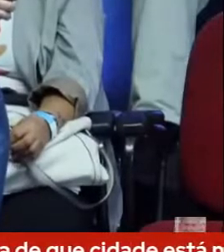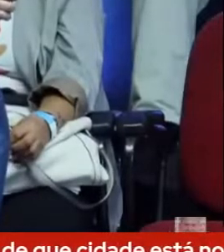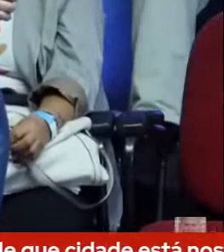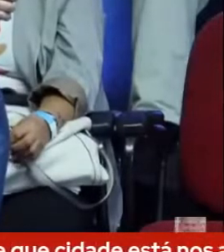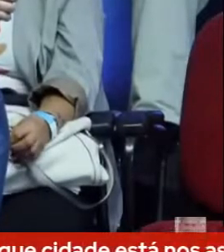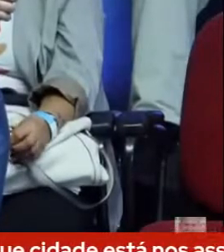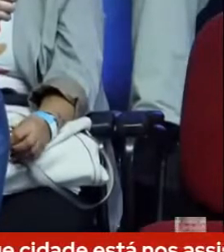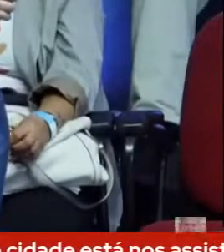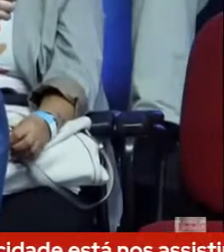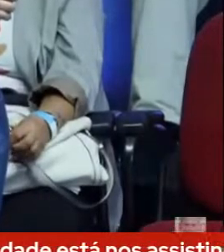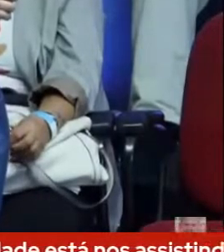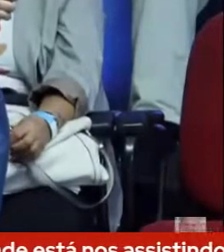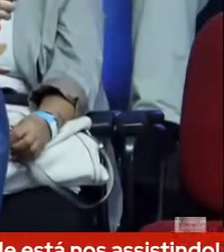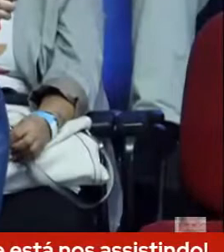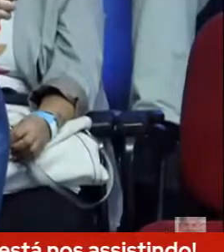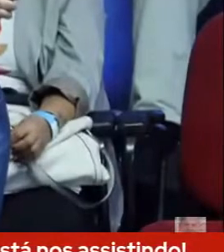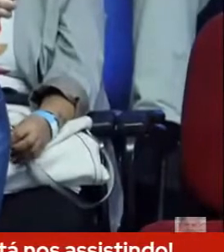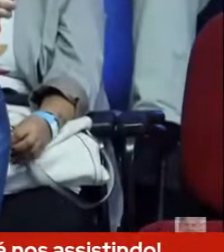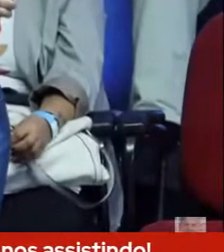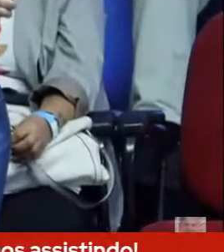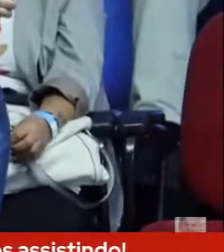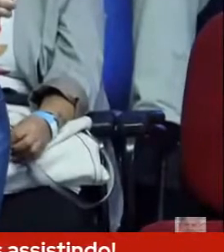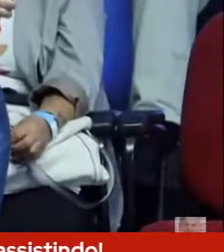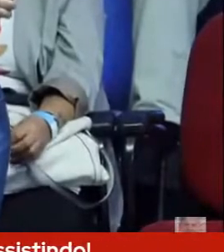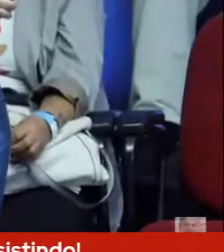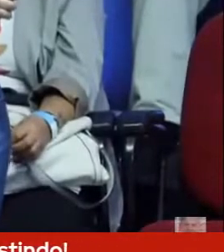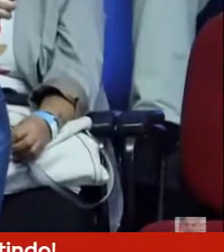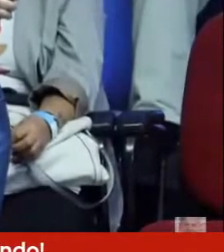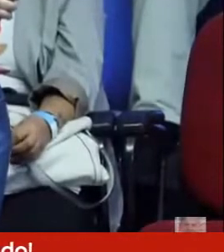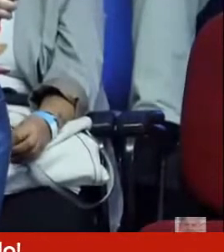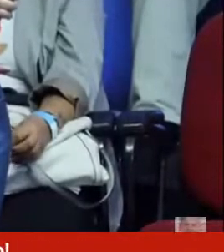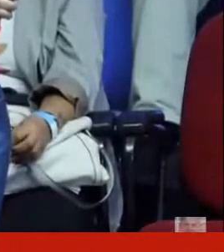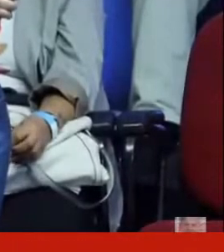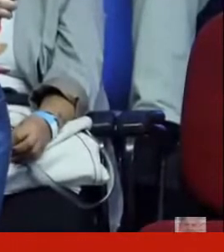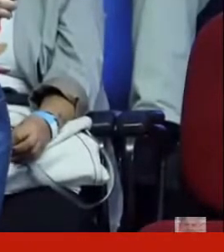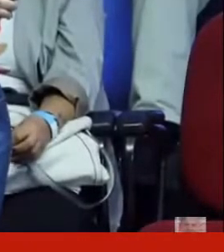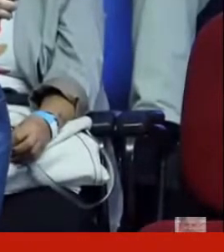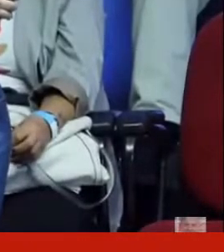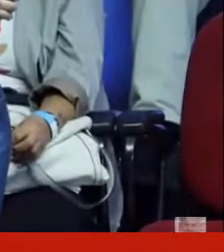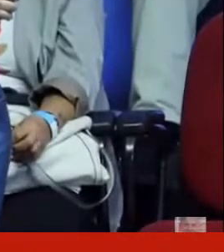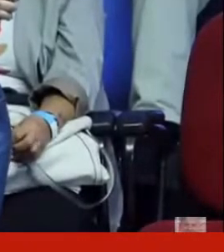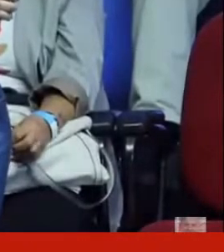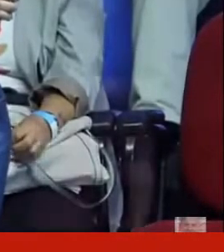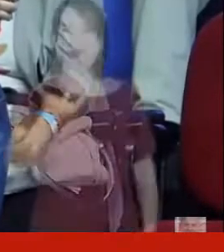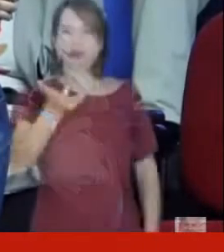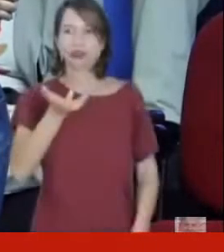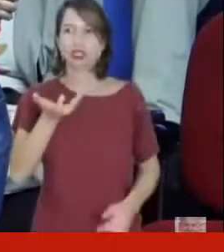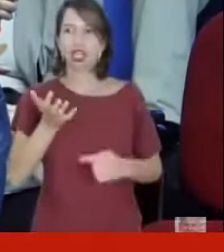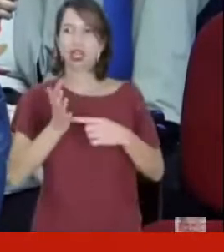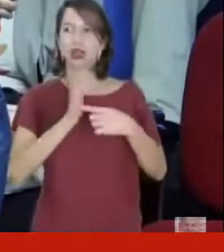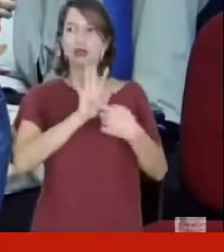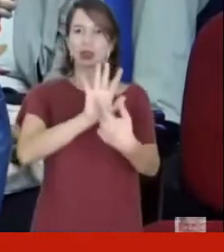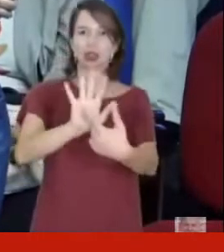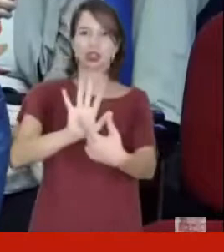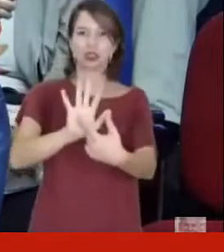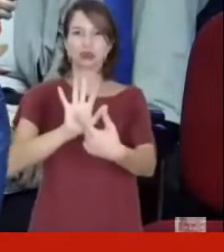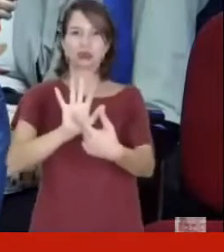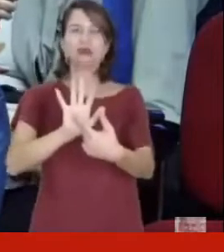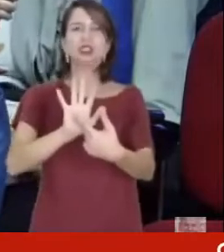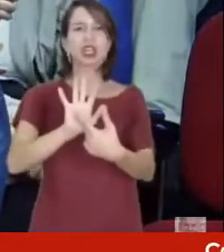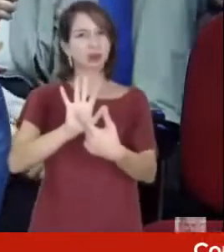contradição de que o Lula vai revogar a reforma trabalhista. Nós, classe